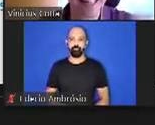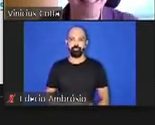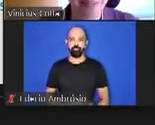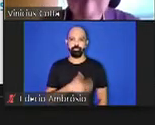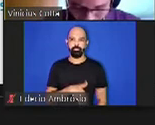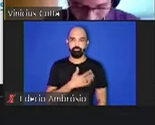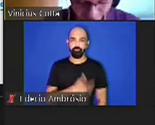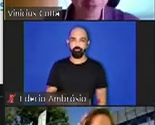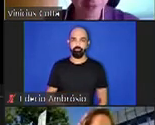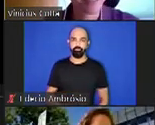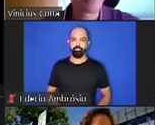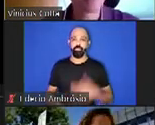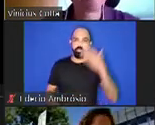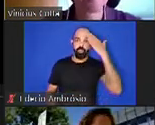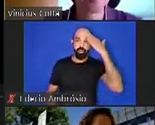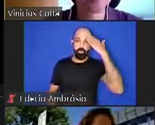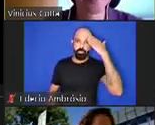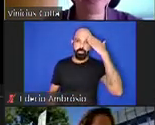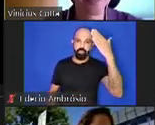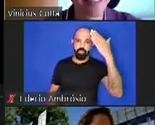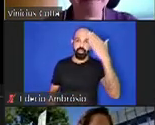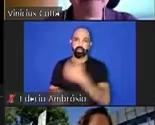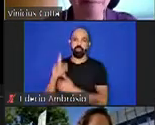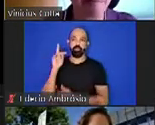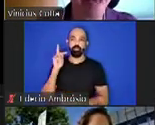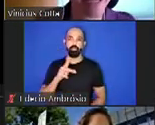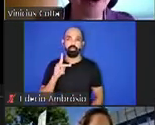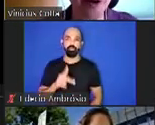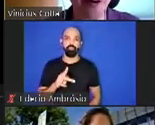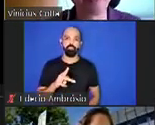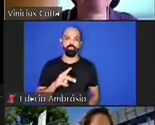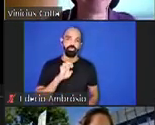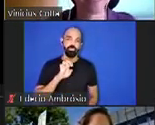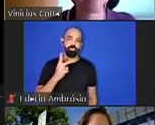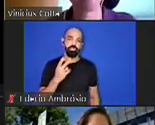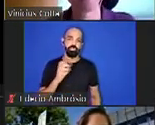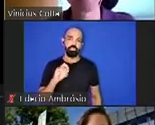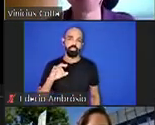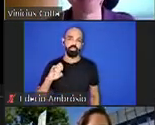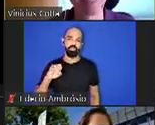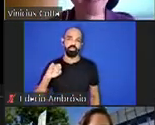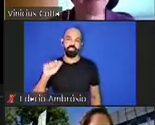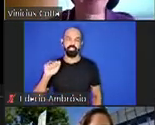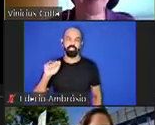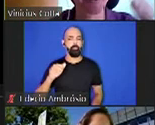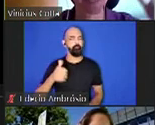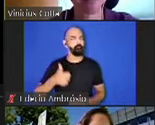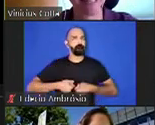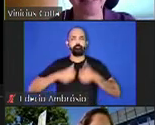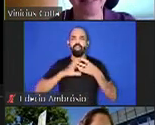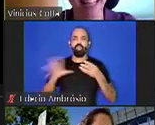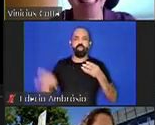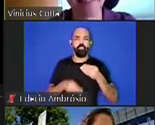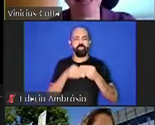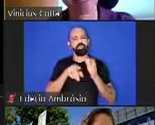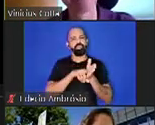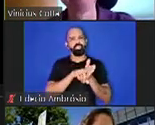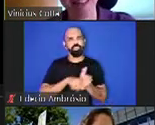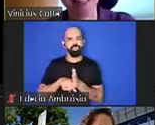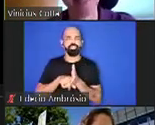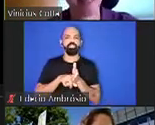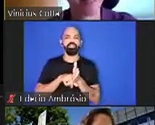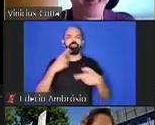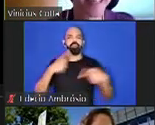Muito obrigado a você, professora Heloísa. Muito, acho que, melhor complementação nessa discussão, olhar na interface de um